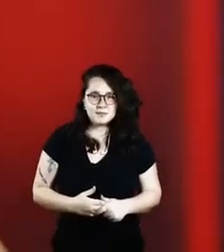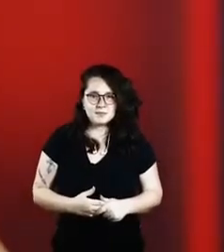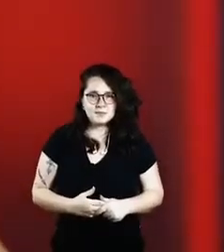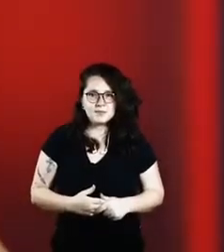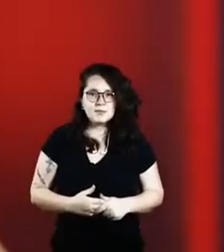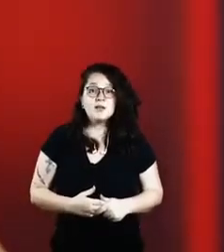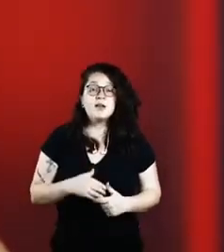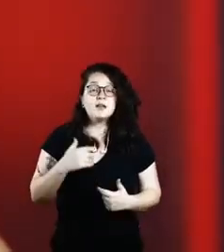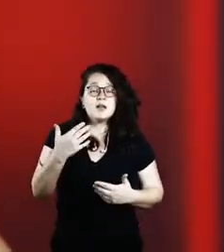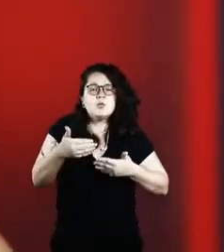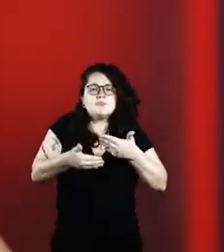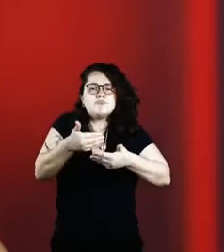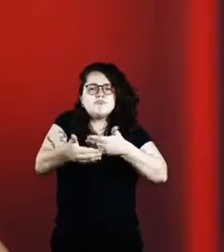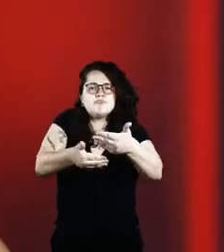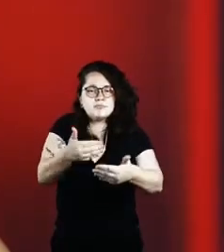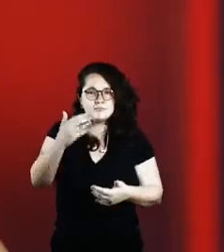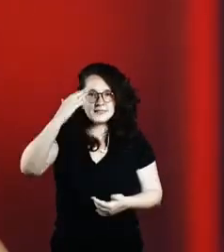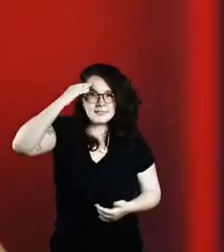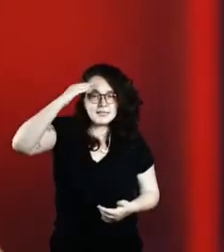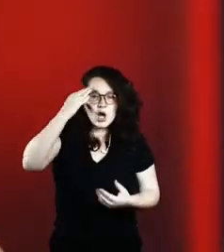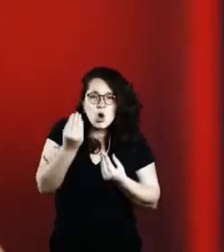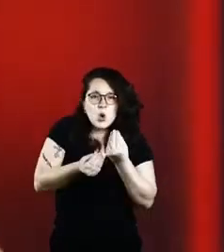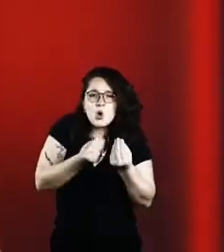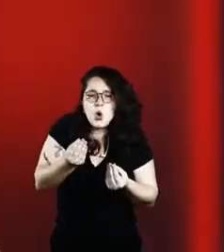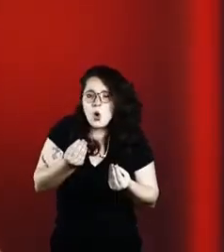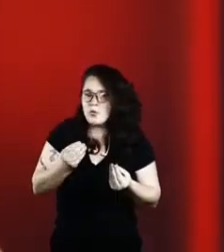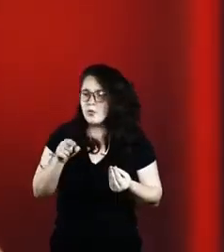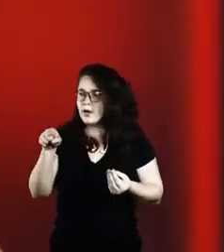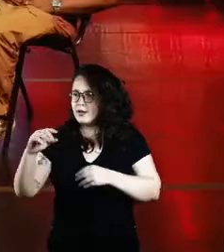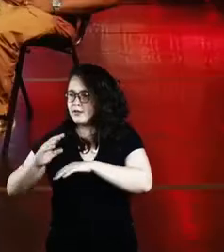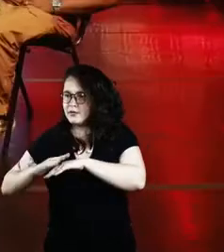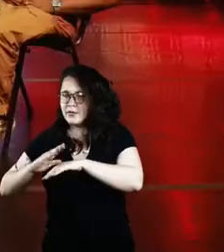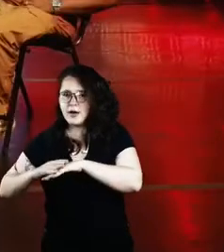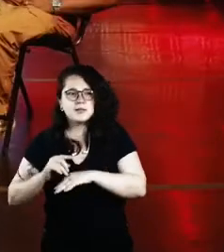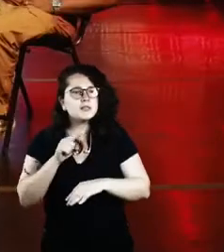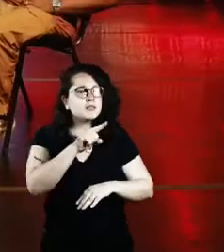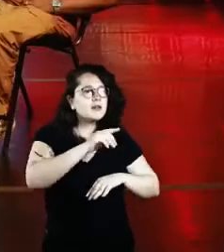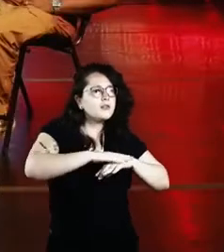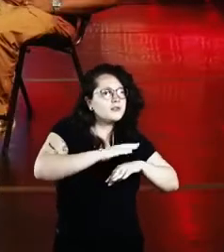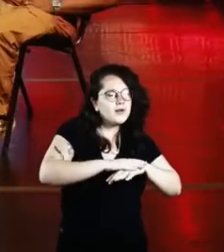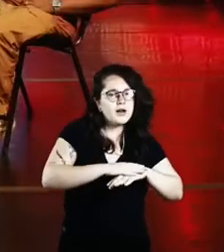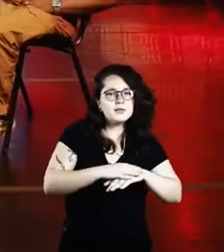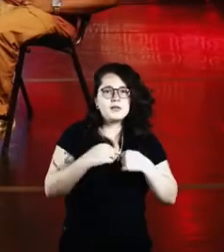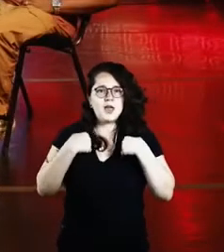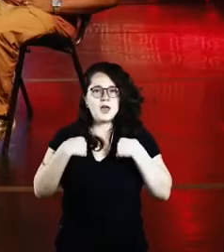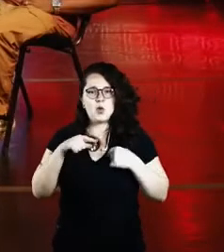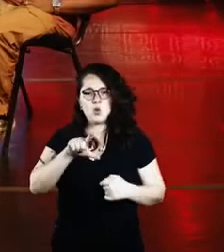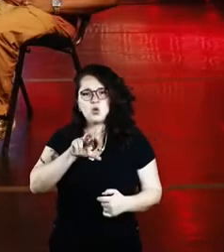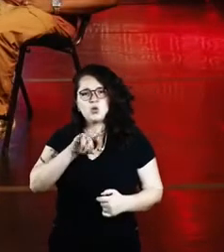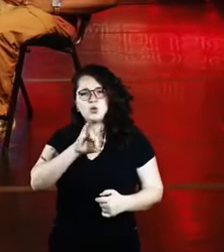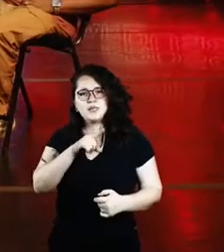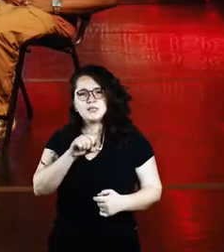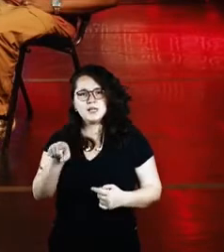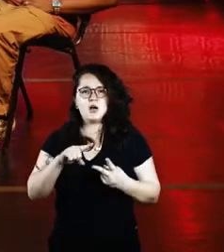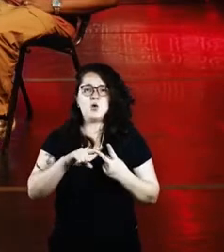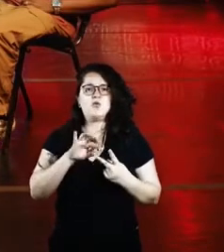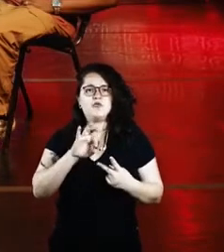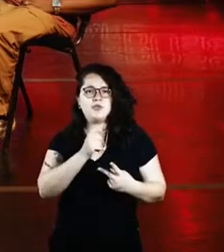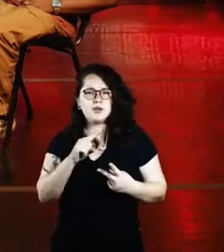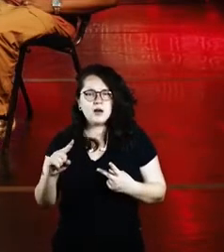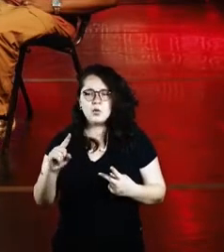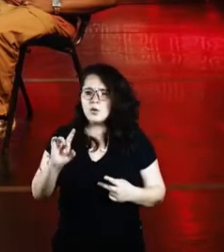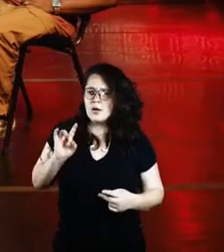foi aonde a gente começou cada um a mexer. Eu, Fião, Luizão, né, os irmãos, cada